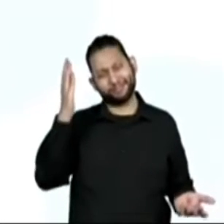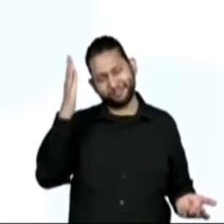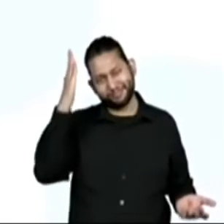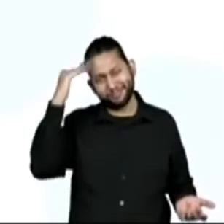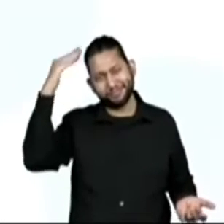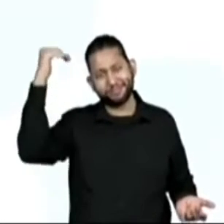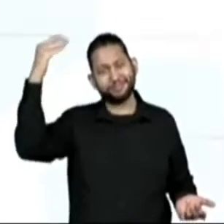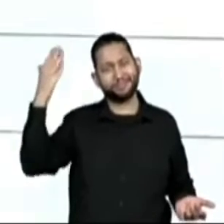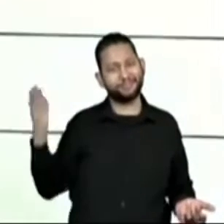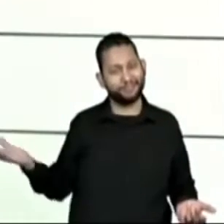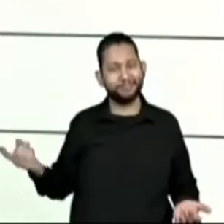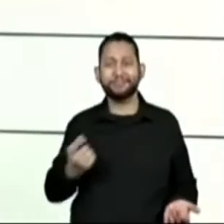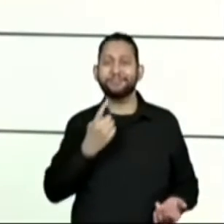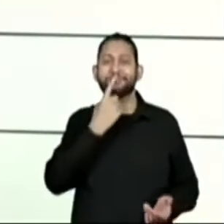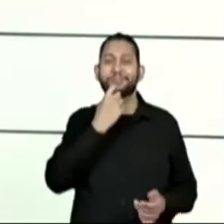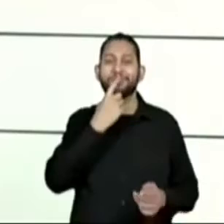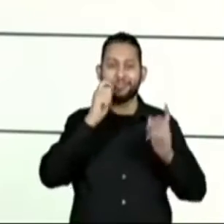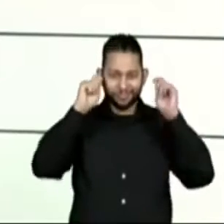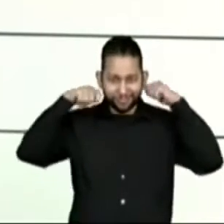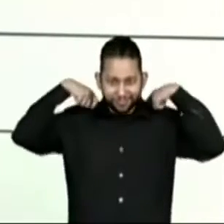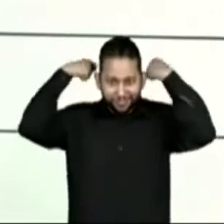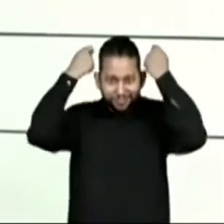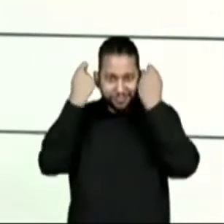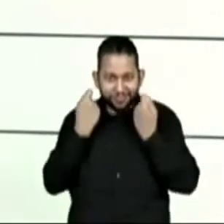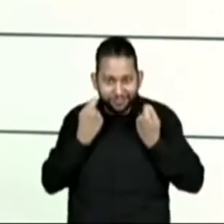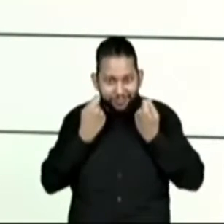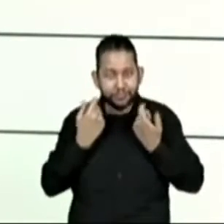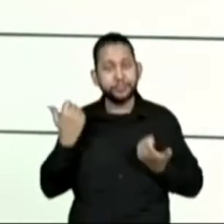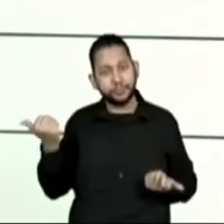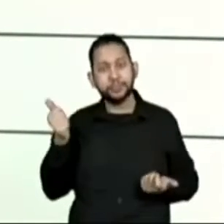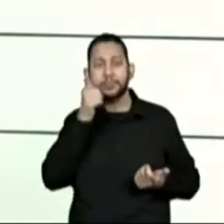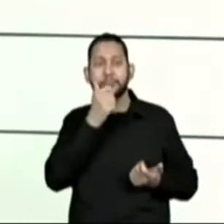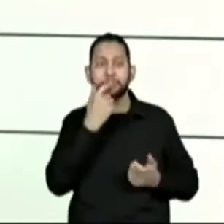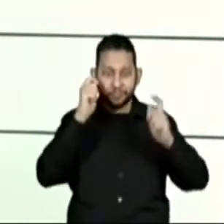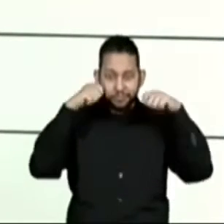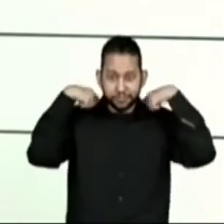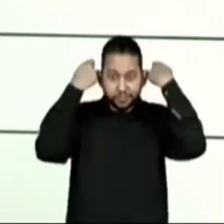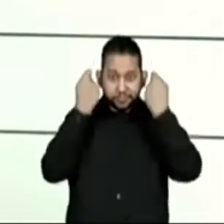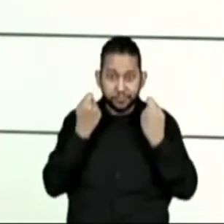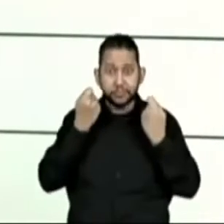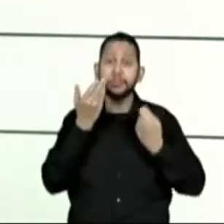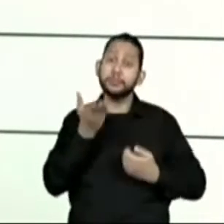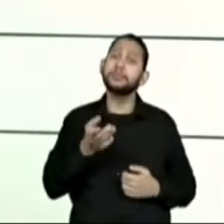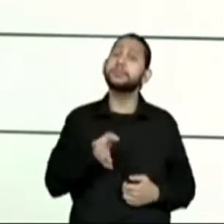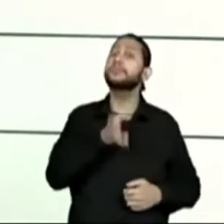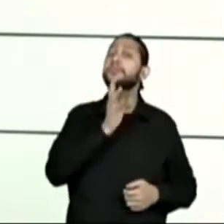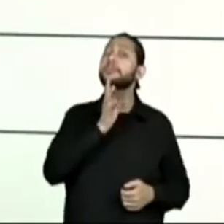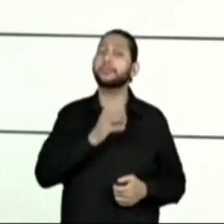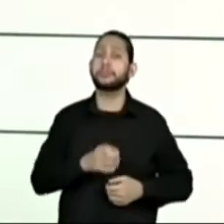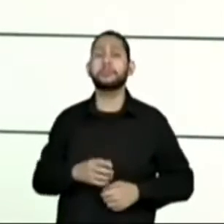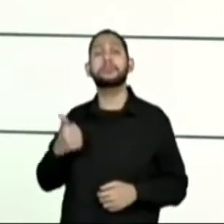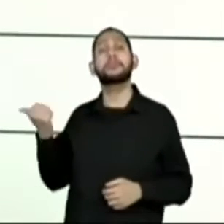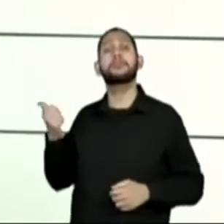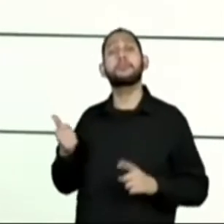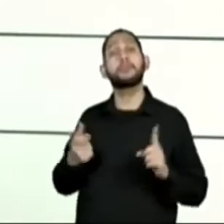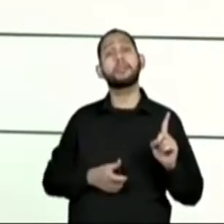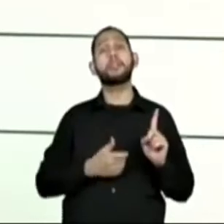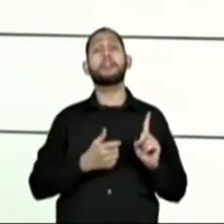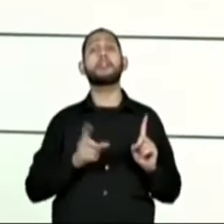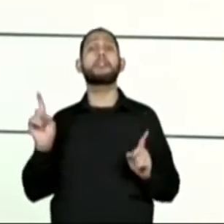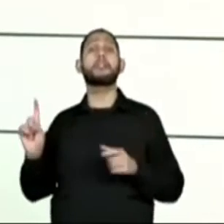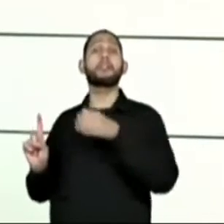Chapeuzinho Vermelho. Então, olhando aí a Chapeuzinho, vocês vão lembrar quais são as características